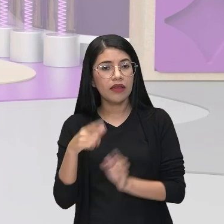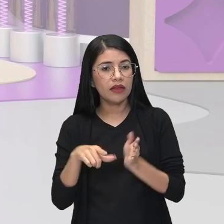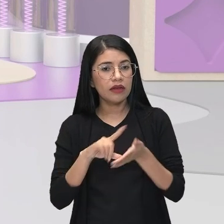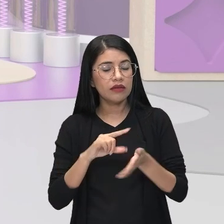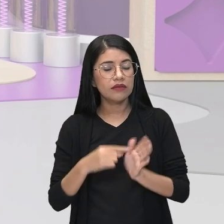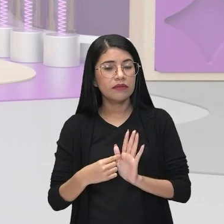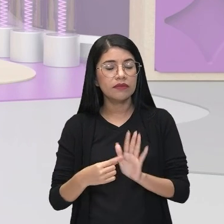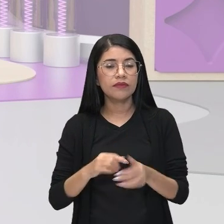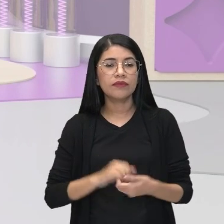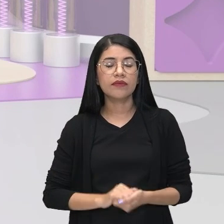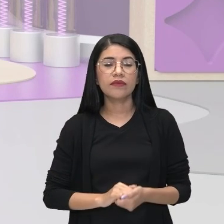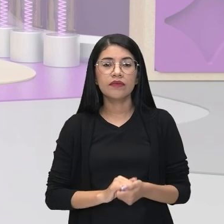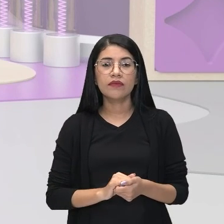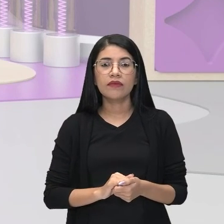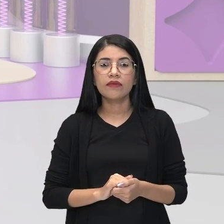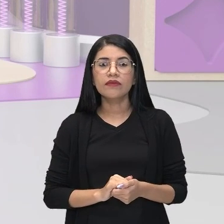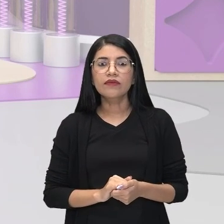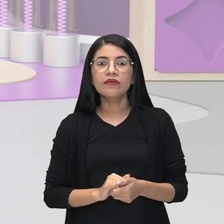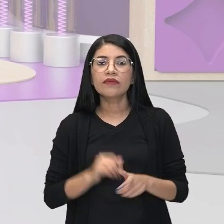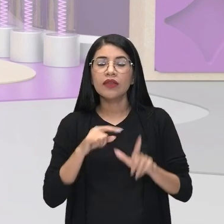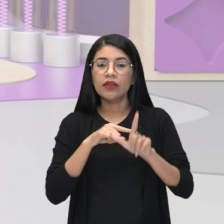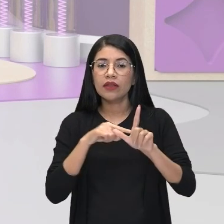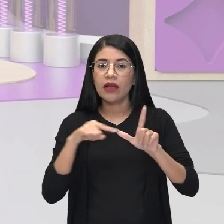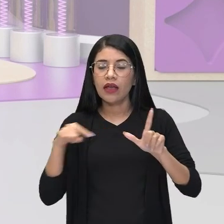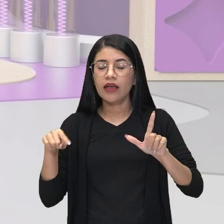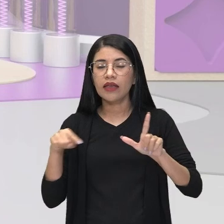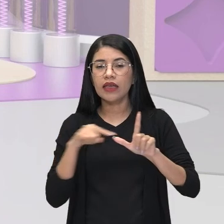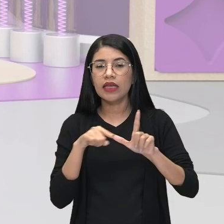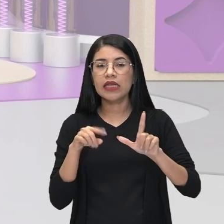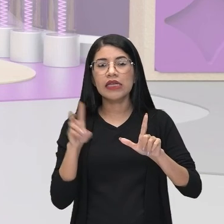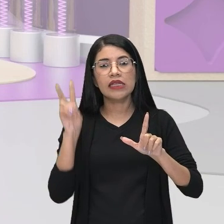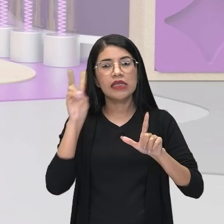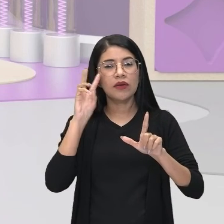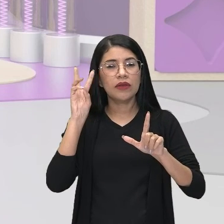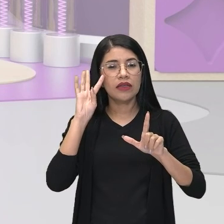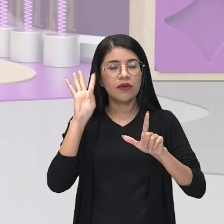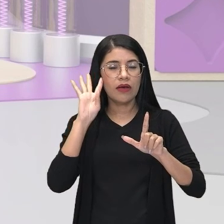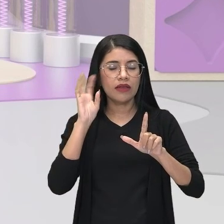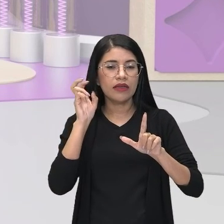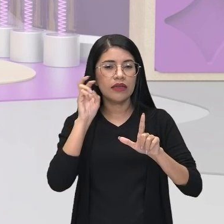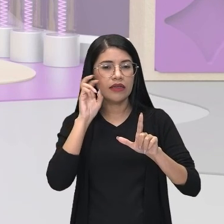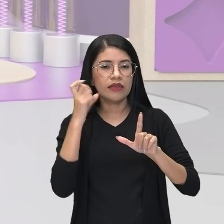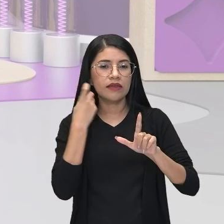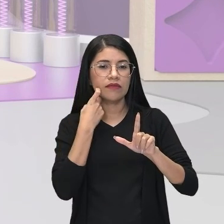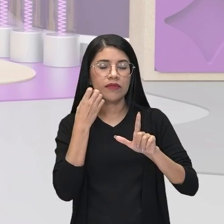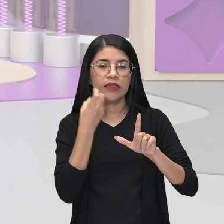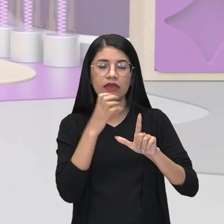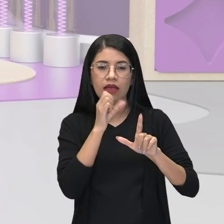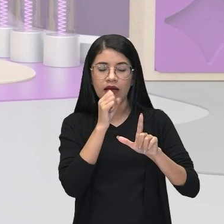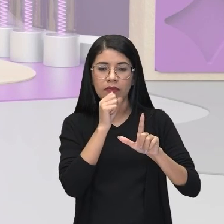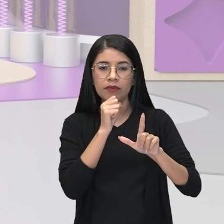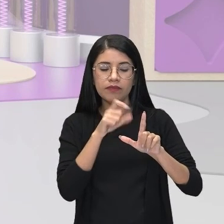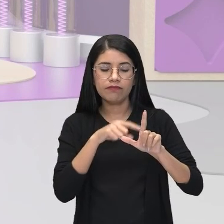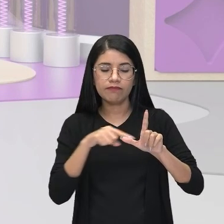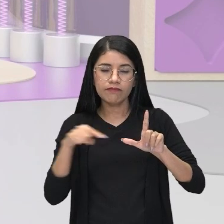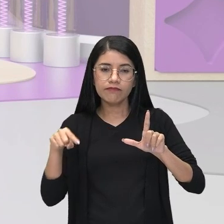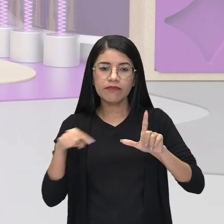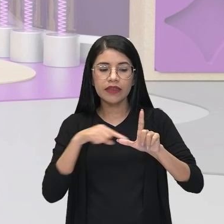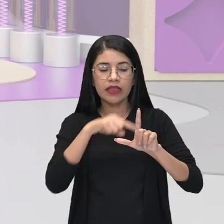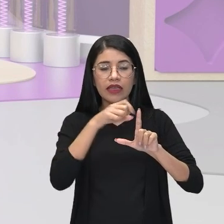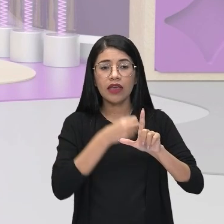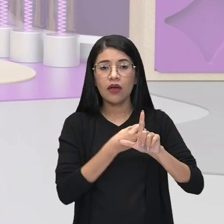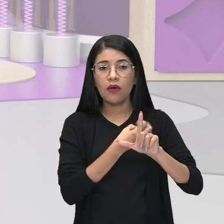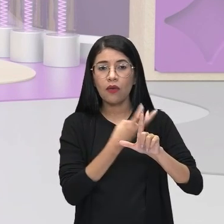no eixo horizontal, a gente colocou aí os dias de segunda a sábado e no eixo vertical ali, a gente colocou a quantidade que